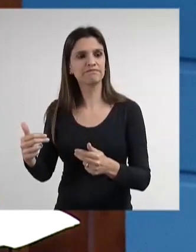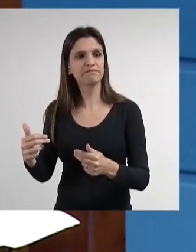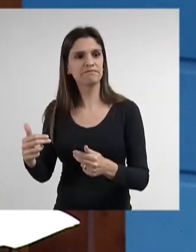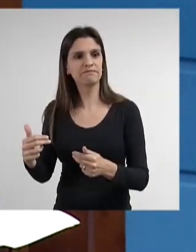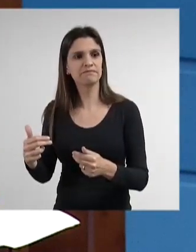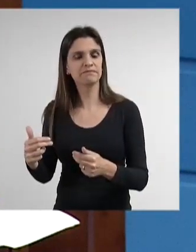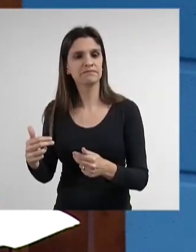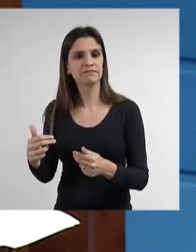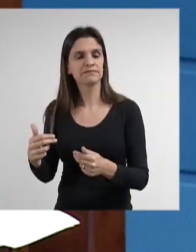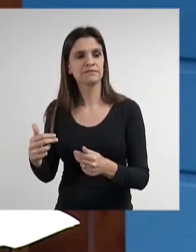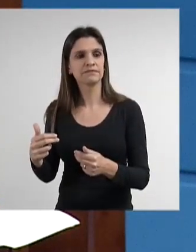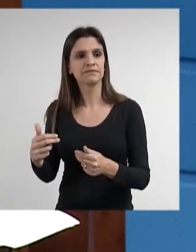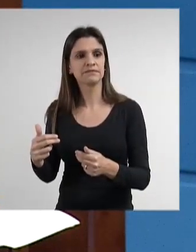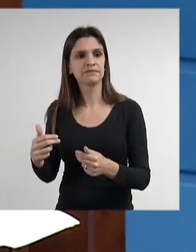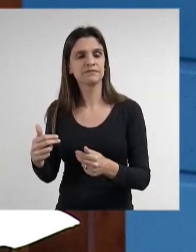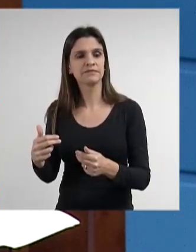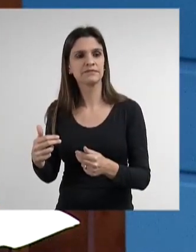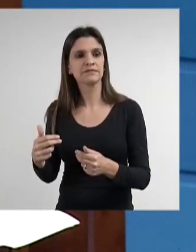vencendo